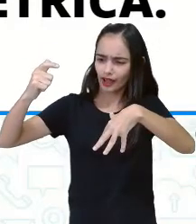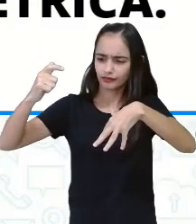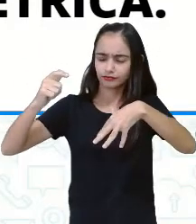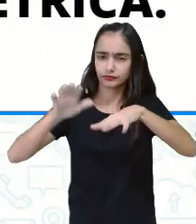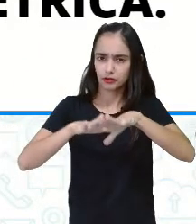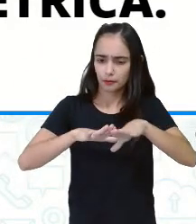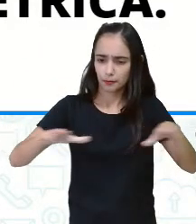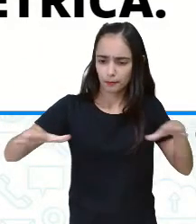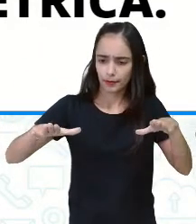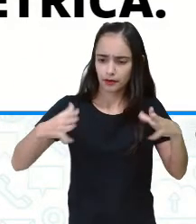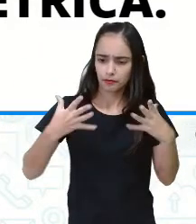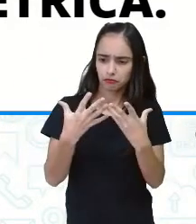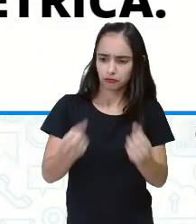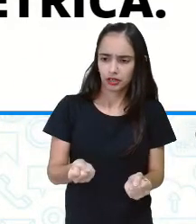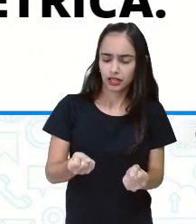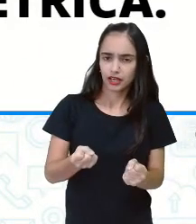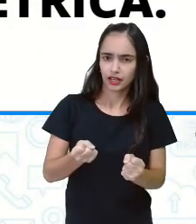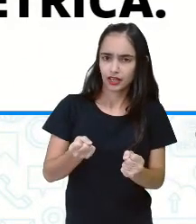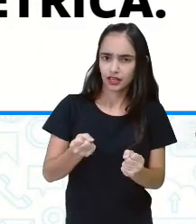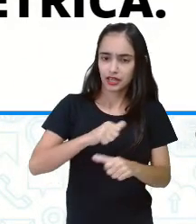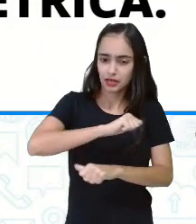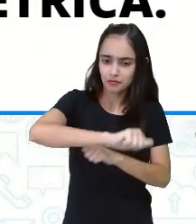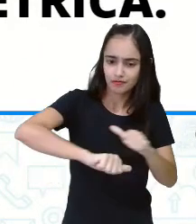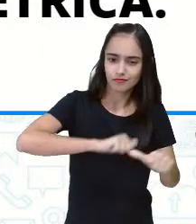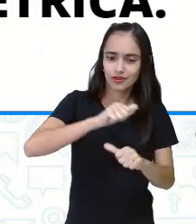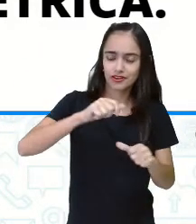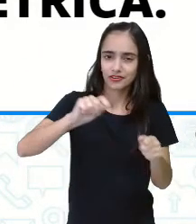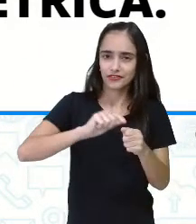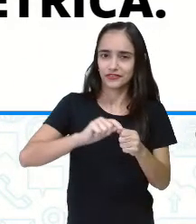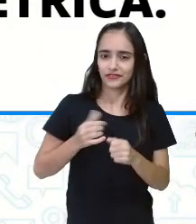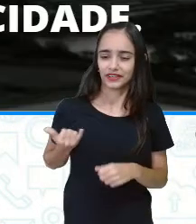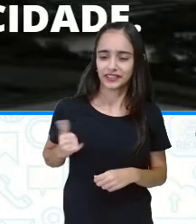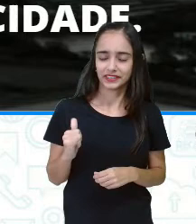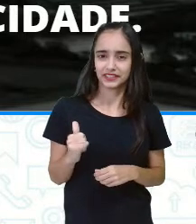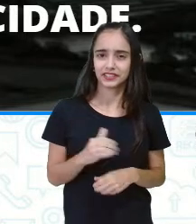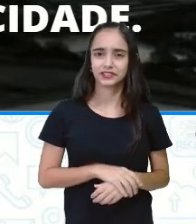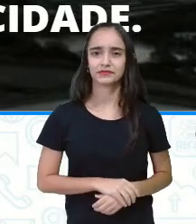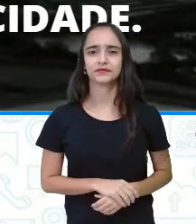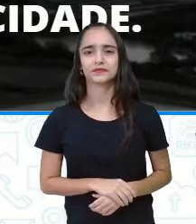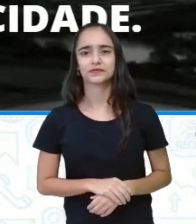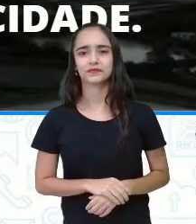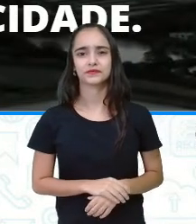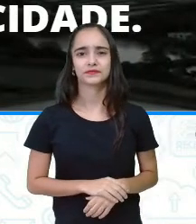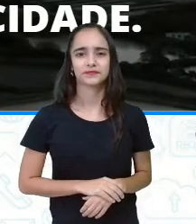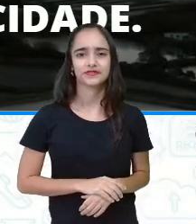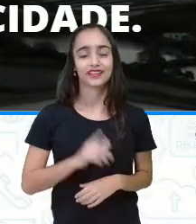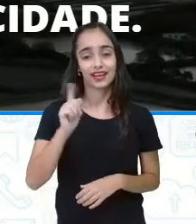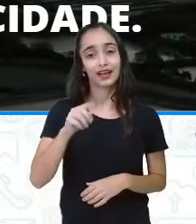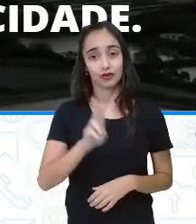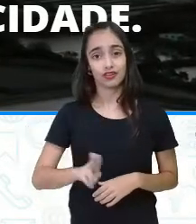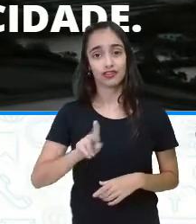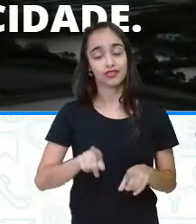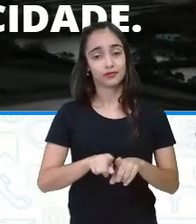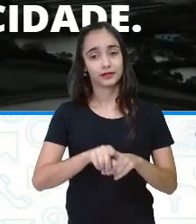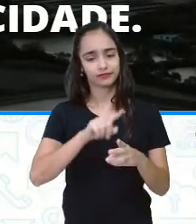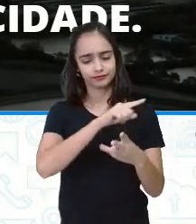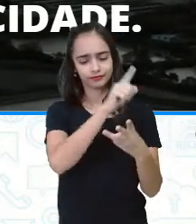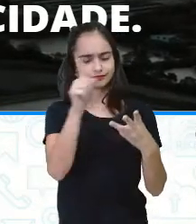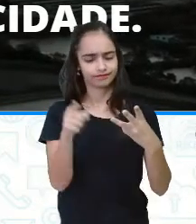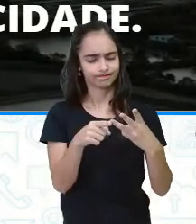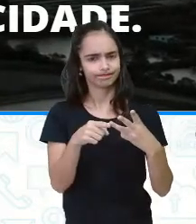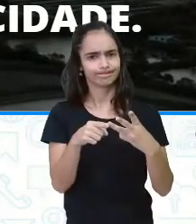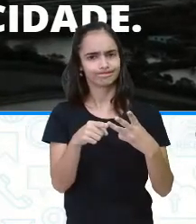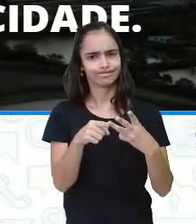elétrica. Interessante, bem interessante isso aí. Tem sido já, como eu falei, largamente utilizado. Energia